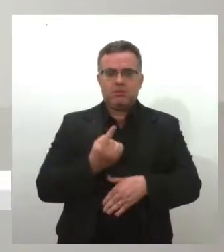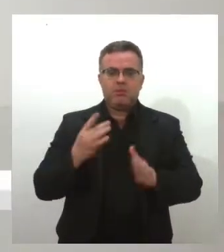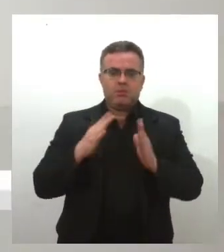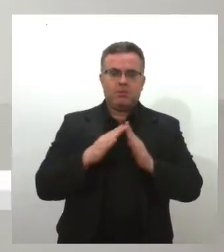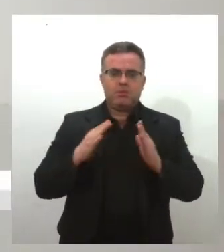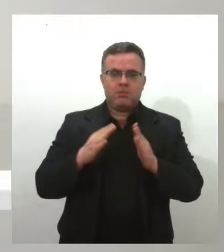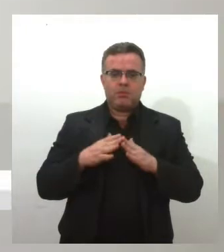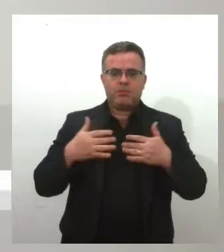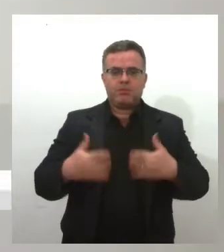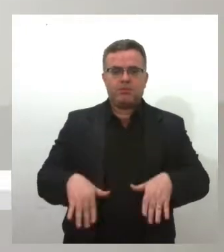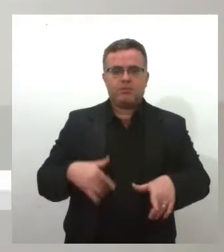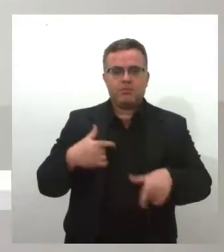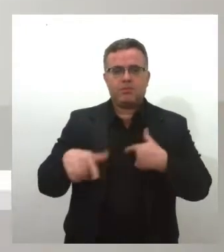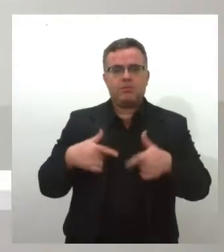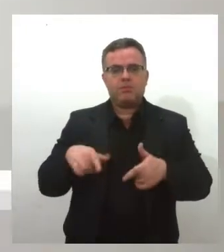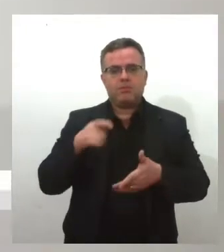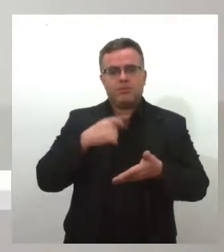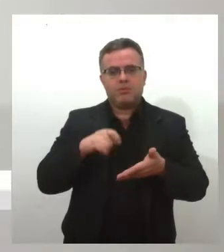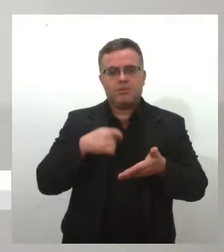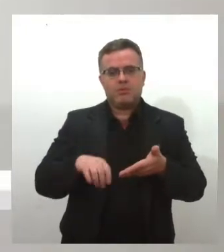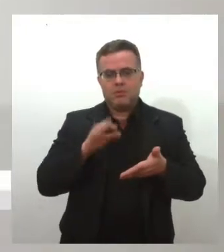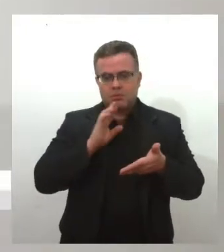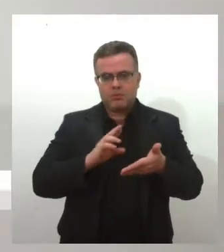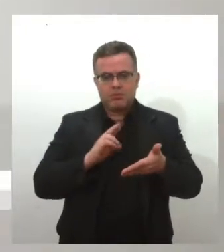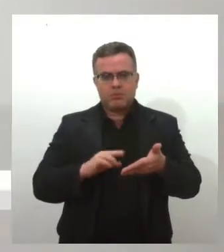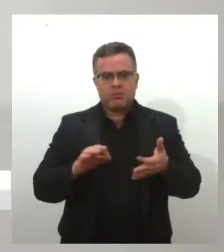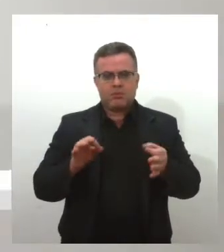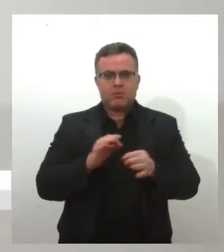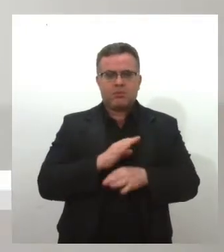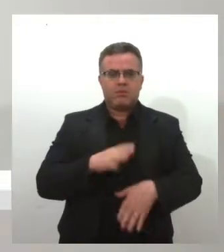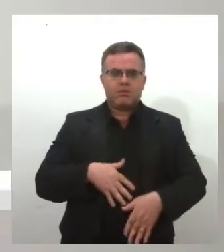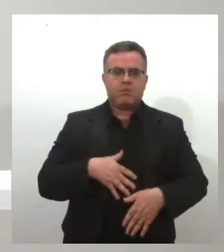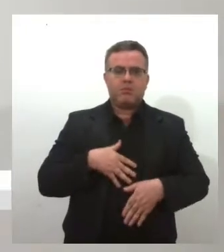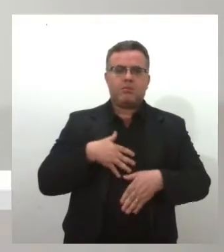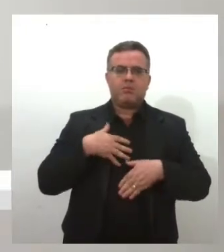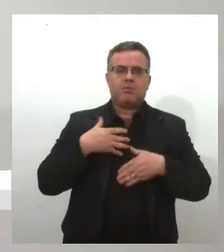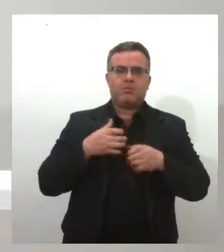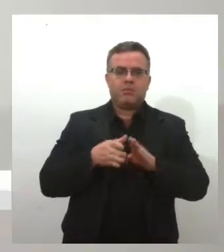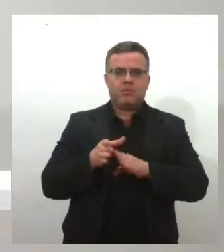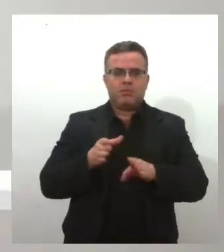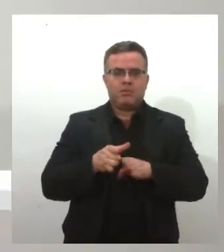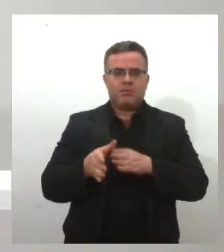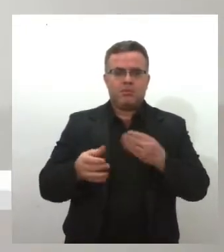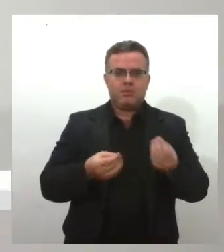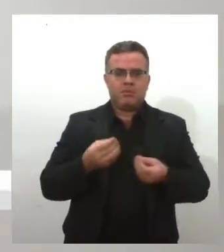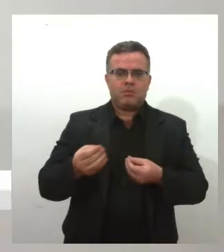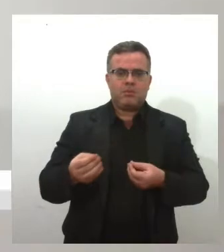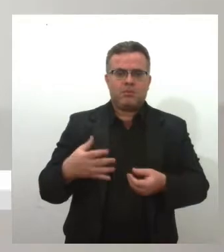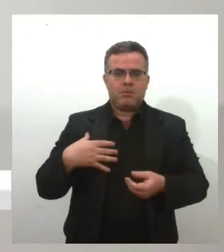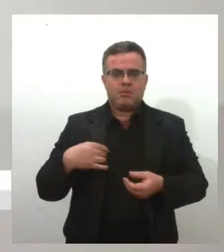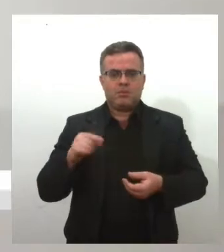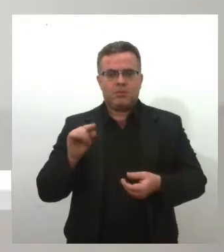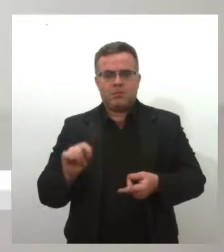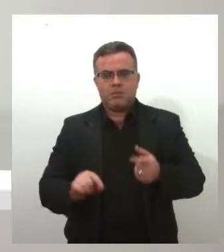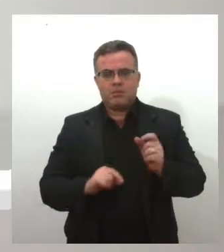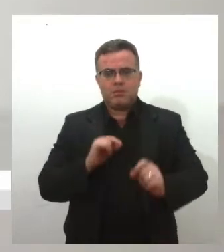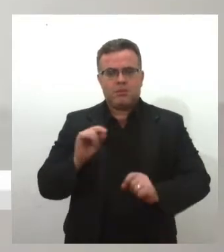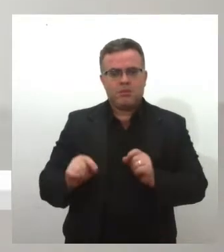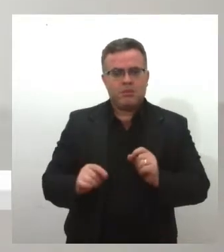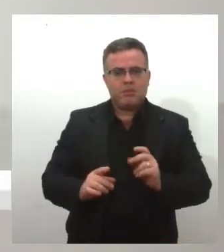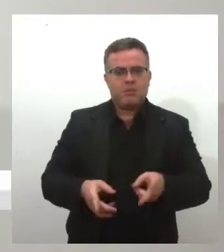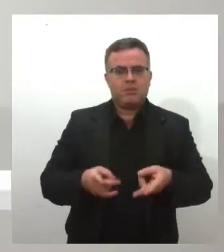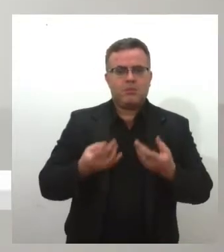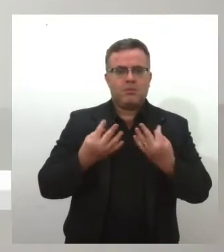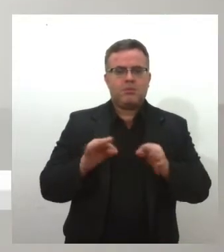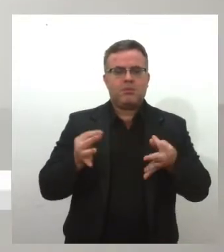com um trabalho para fazer. E eu toda empolgada, direcionando, filha, faz nessa ferramenta, eu trabalho na área de tecnologia,